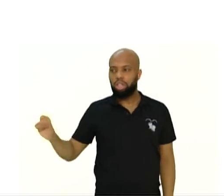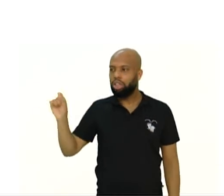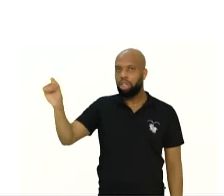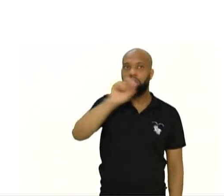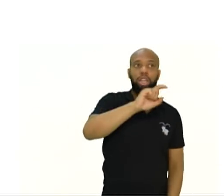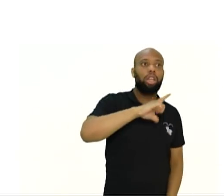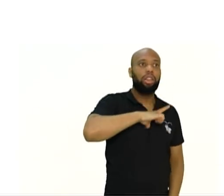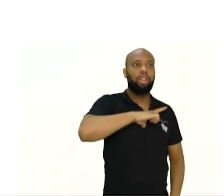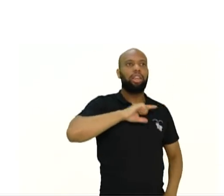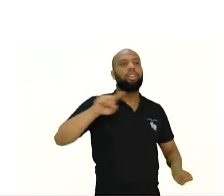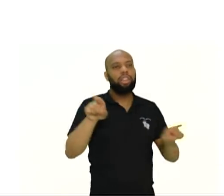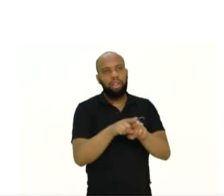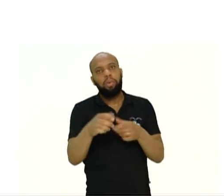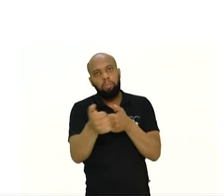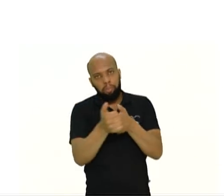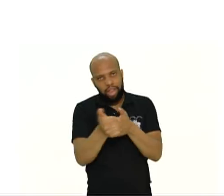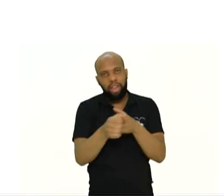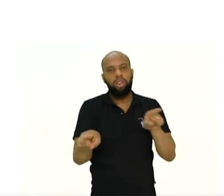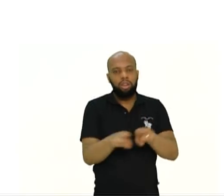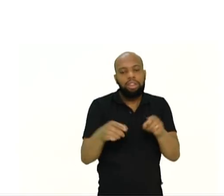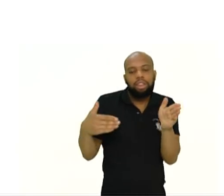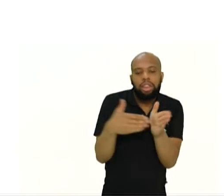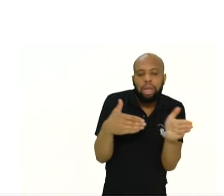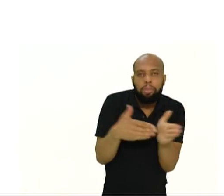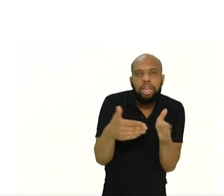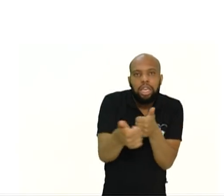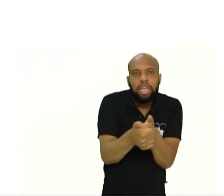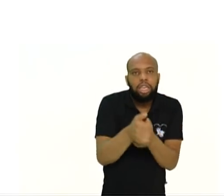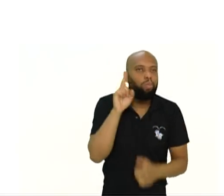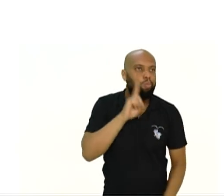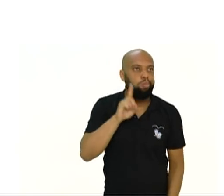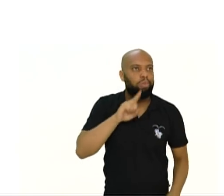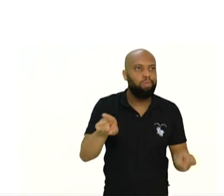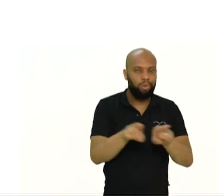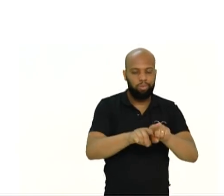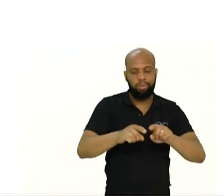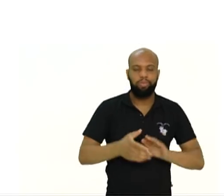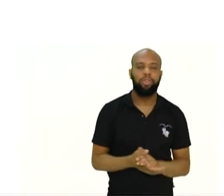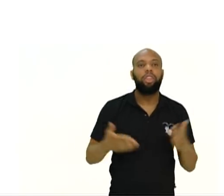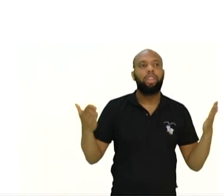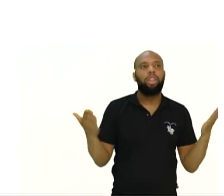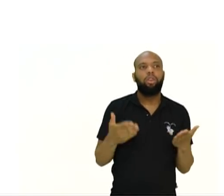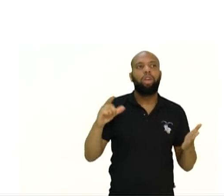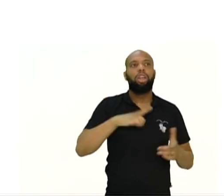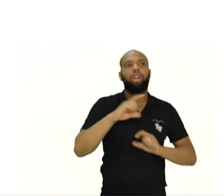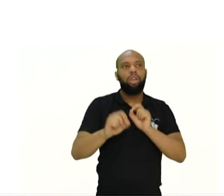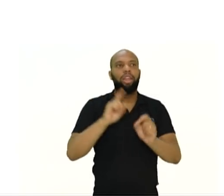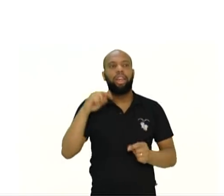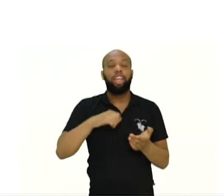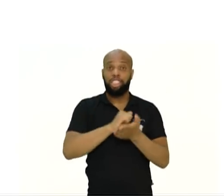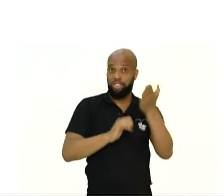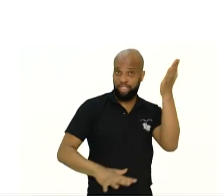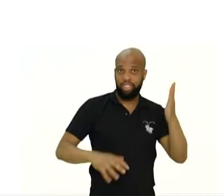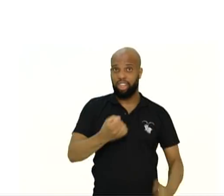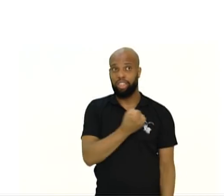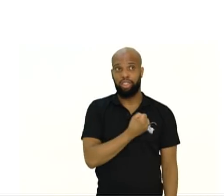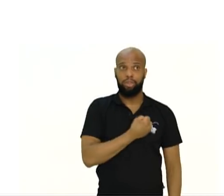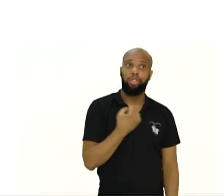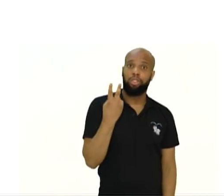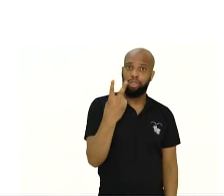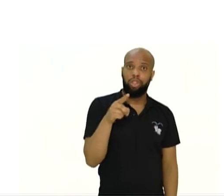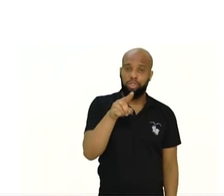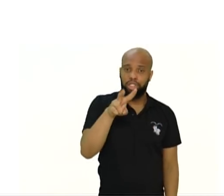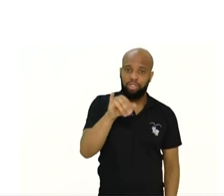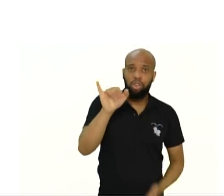mas também próximo da fronteira com os Estados Unidos. E agora, né, a nossa atividade é para